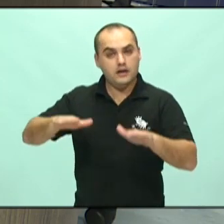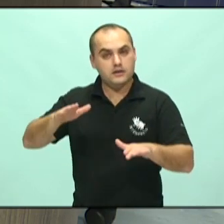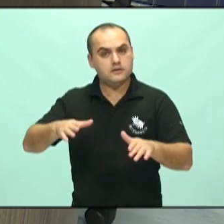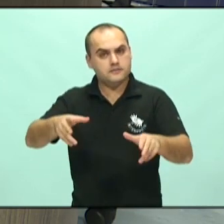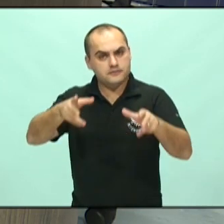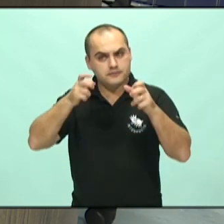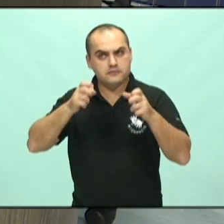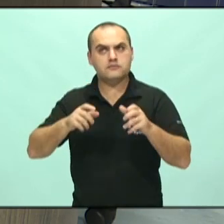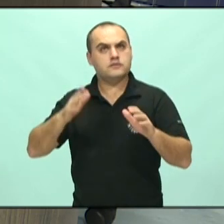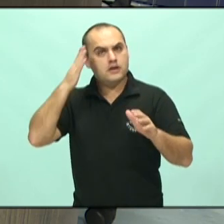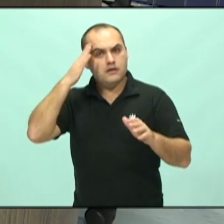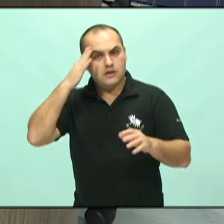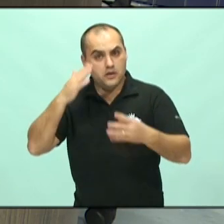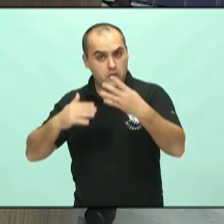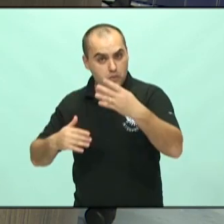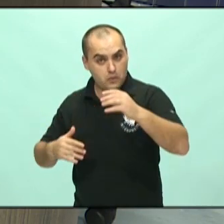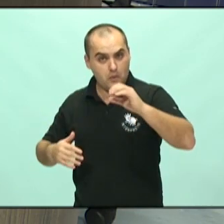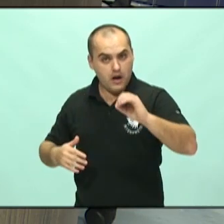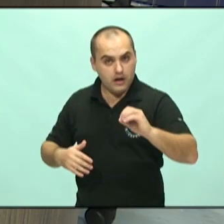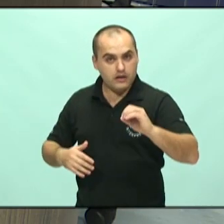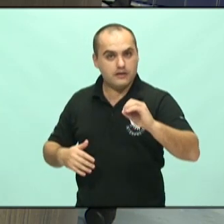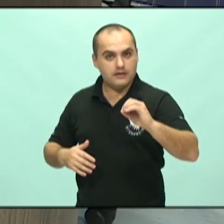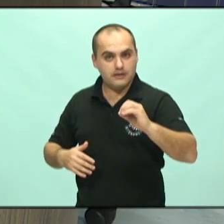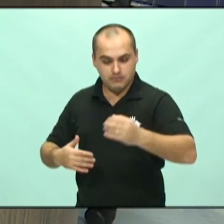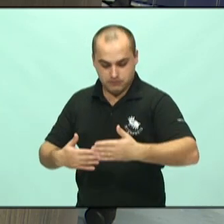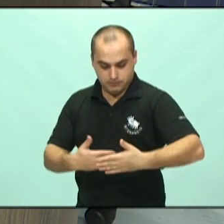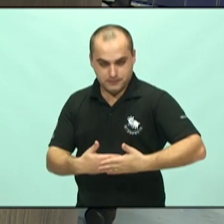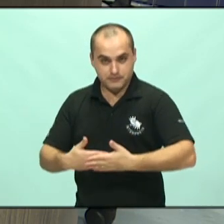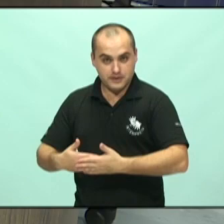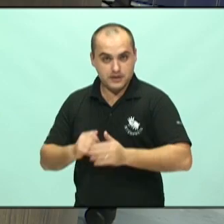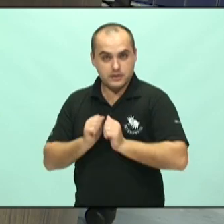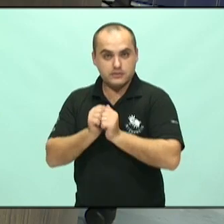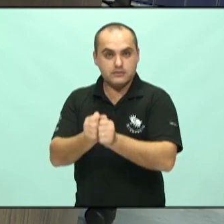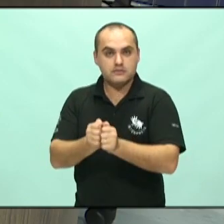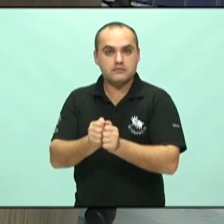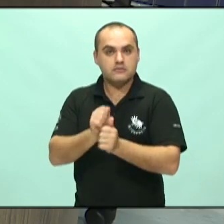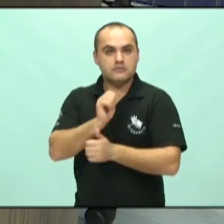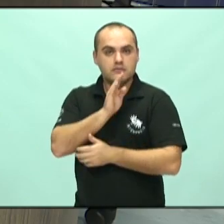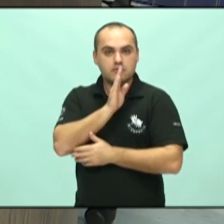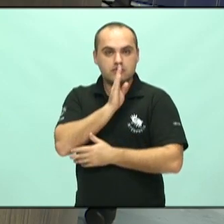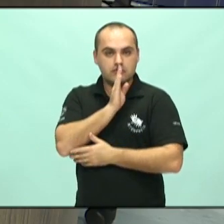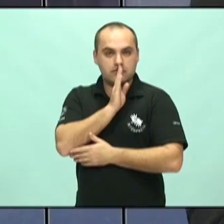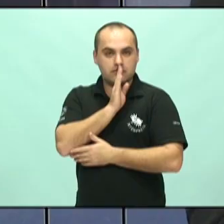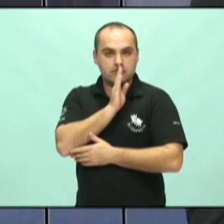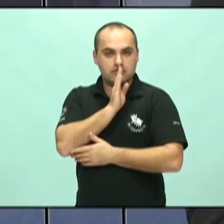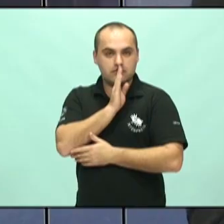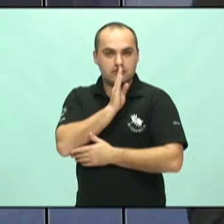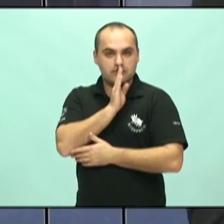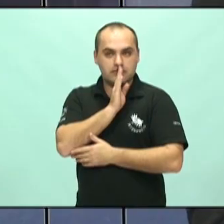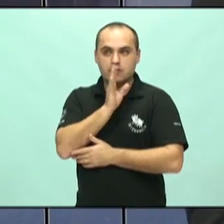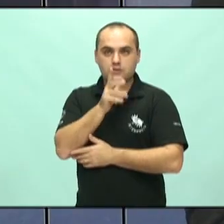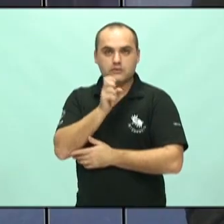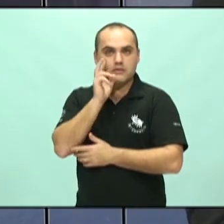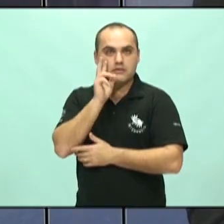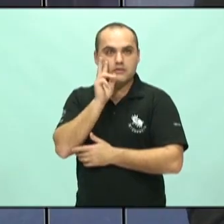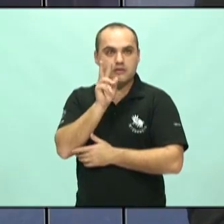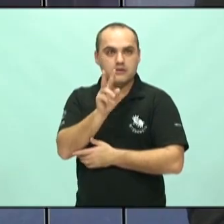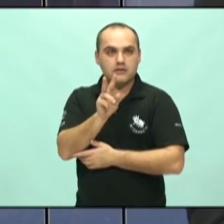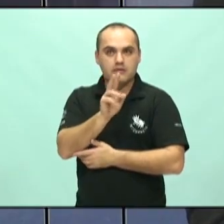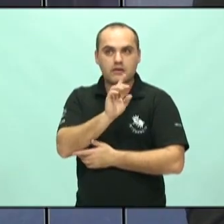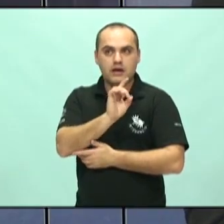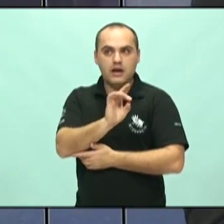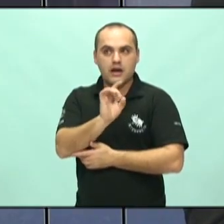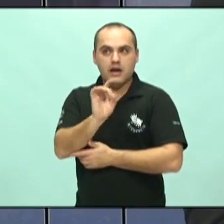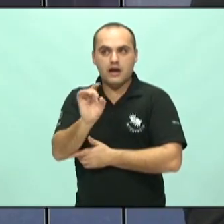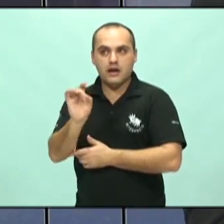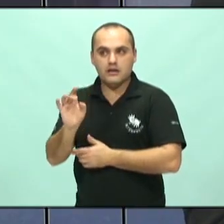40 bebês juntos, né, com os 40 adultos, é um silêncio total, eles prestando muita atenção em cada detalhe,